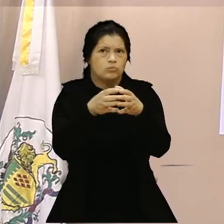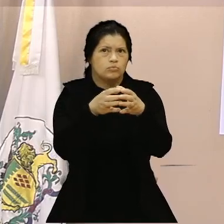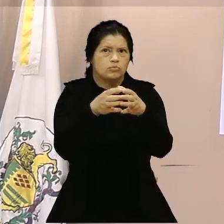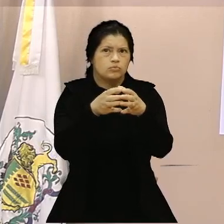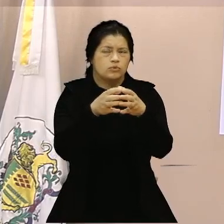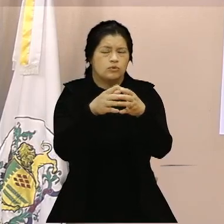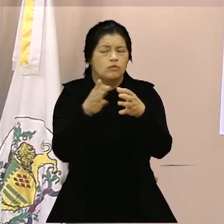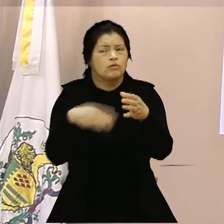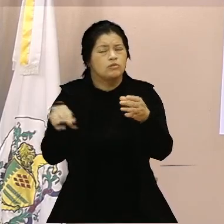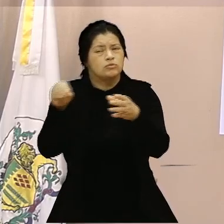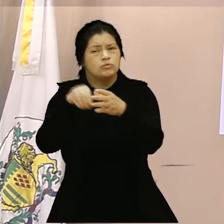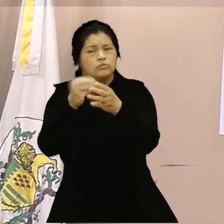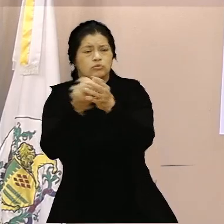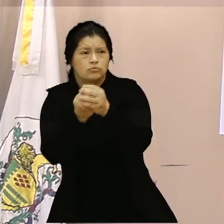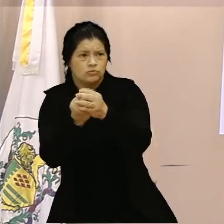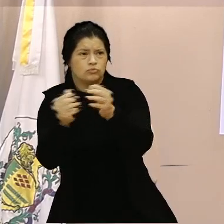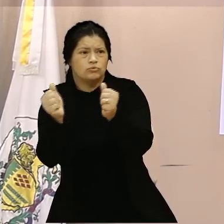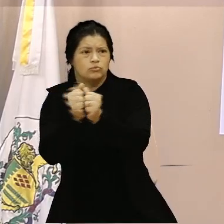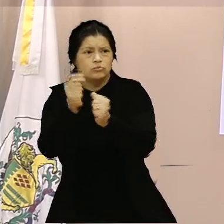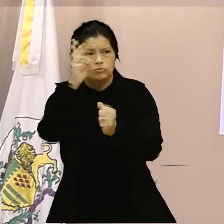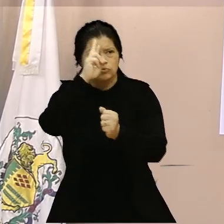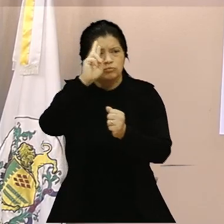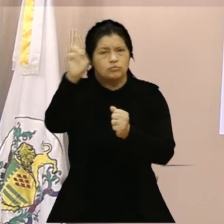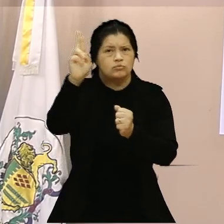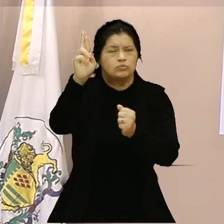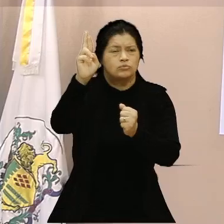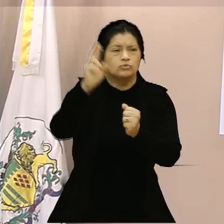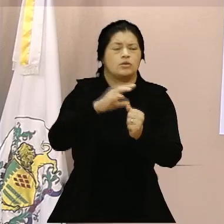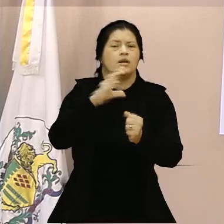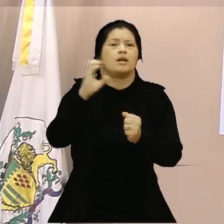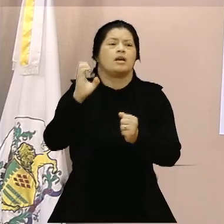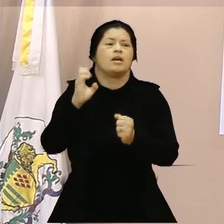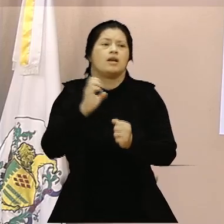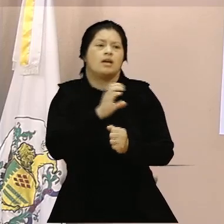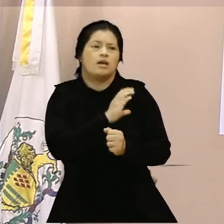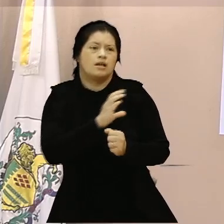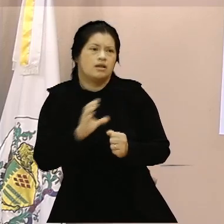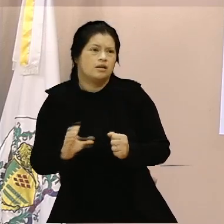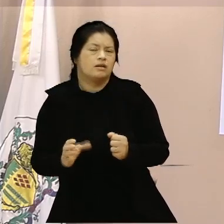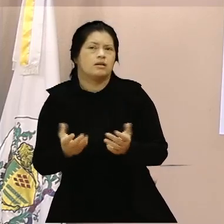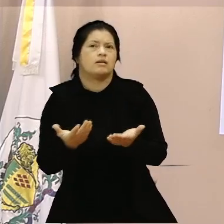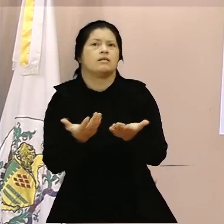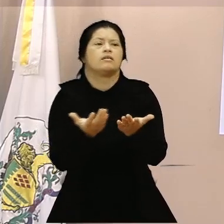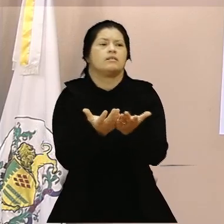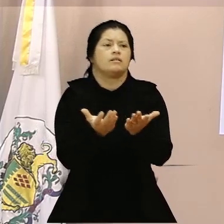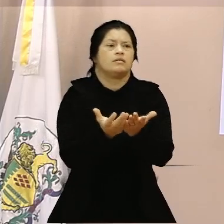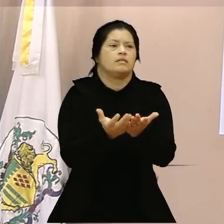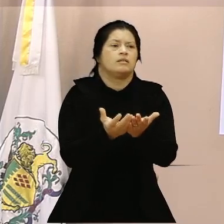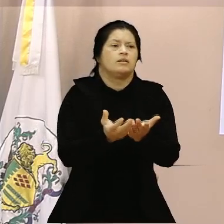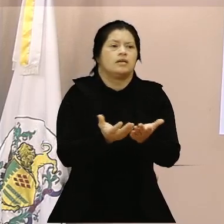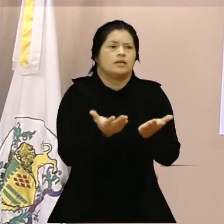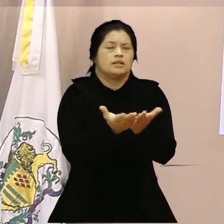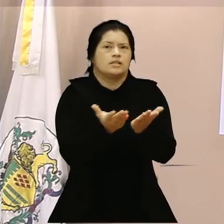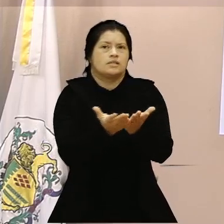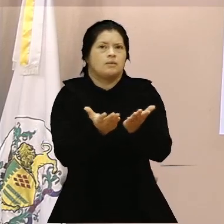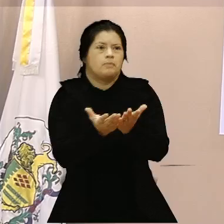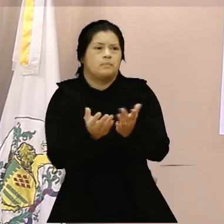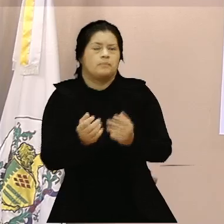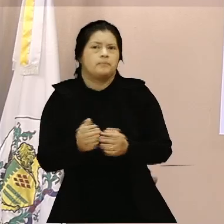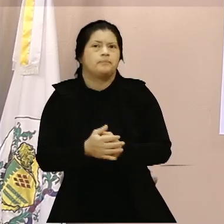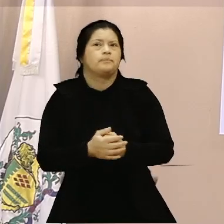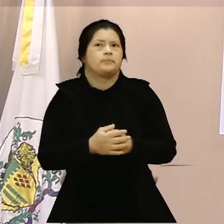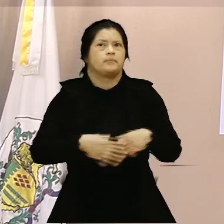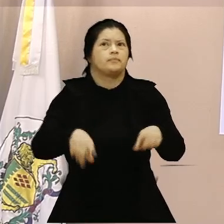faço parte, todos os senhores colegas sabem, o vereador Edson da Rosa também faz parte. O GTC partiu da ADCE, hoje